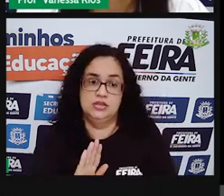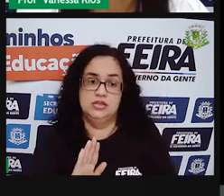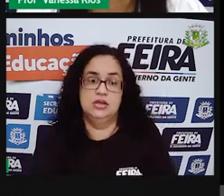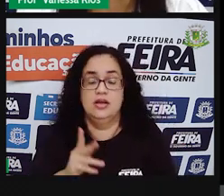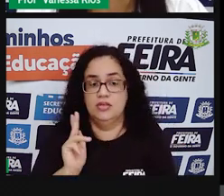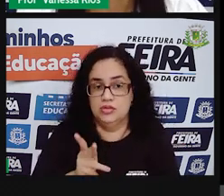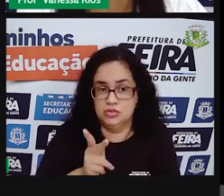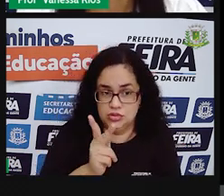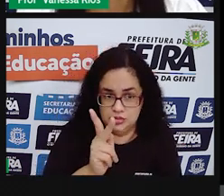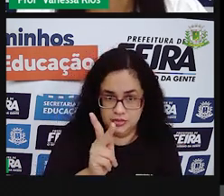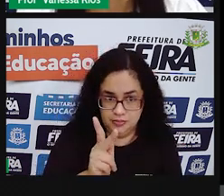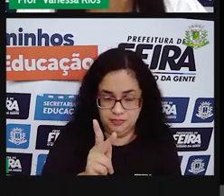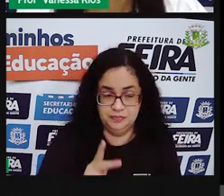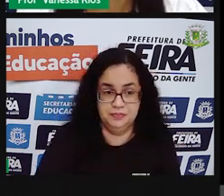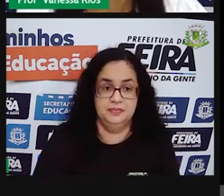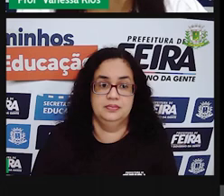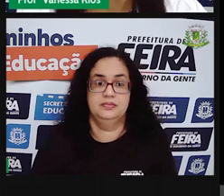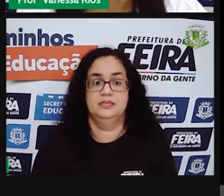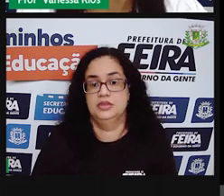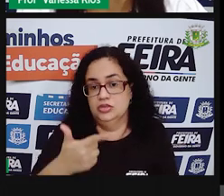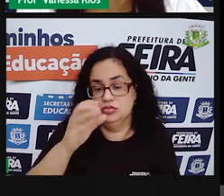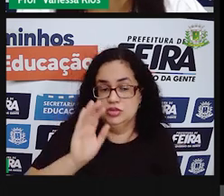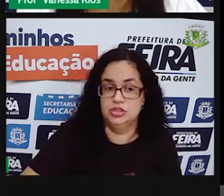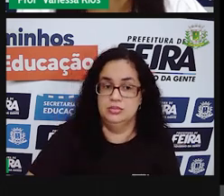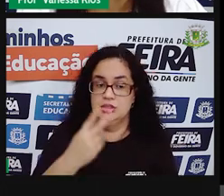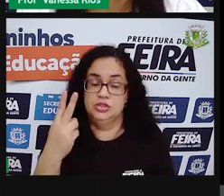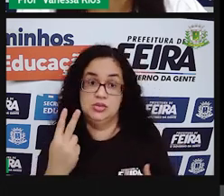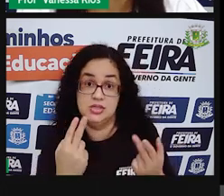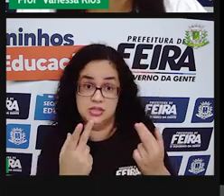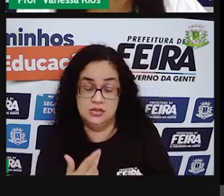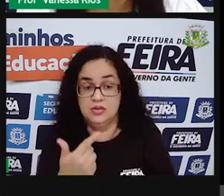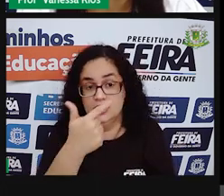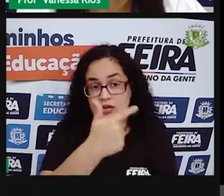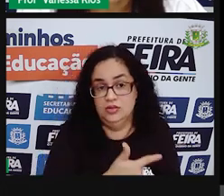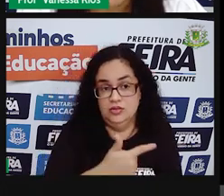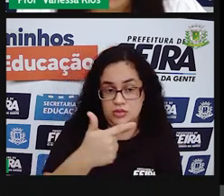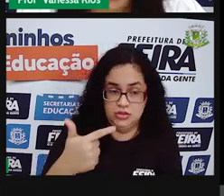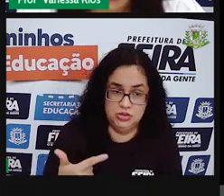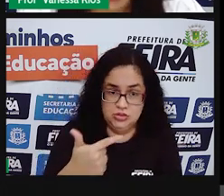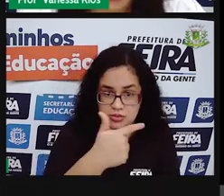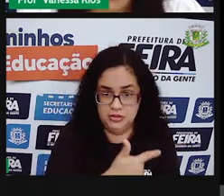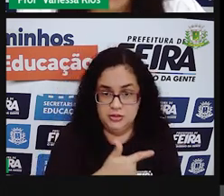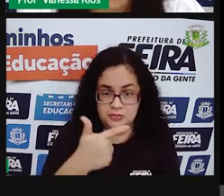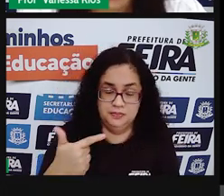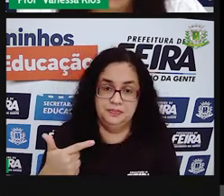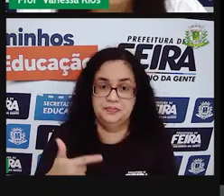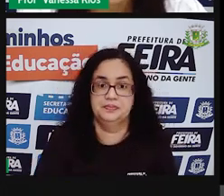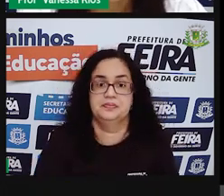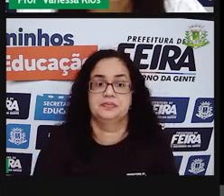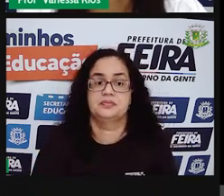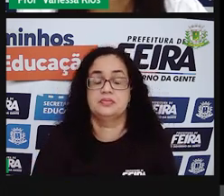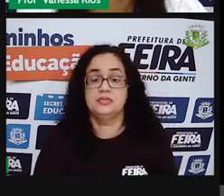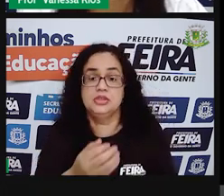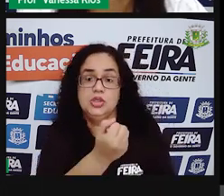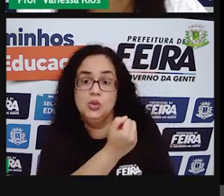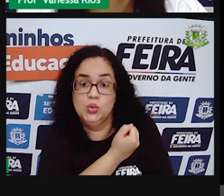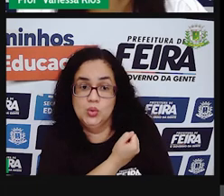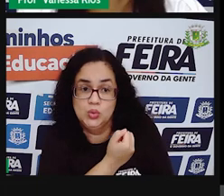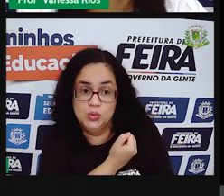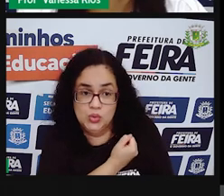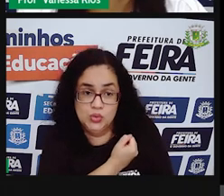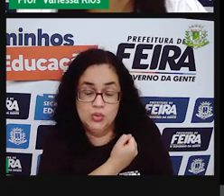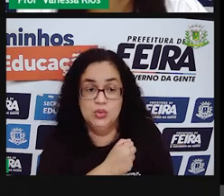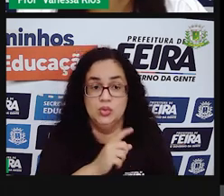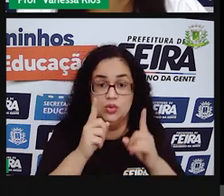E assim sucessivamente. 20 mais 2 é igual a 22. Os números que faltam